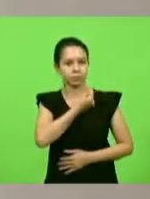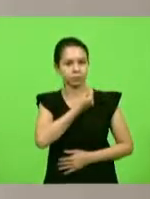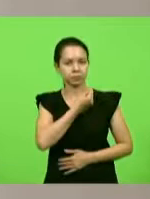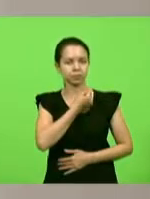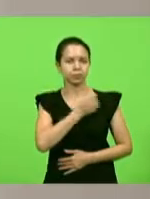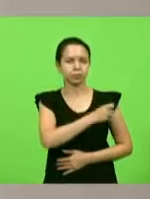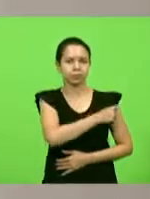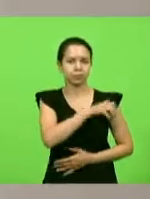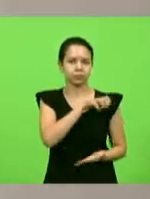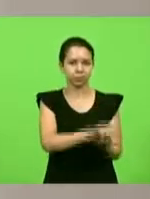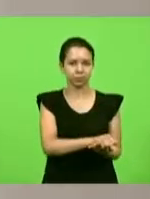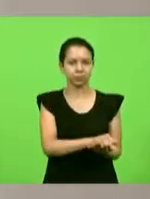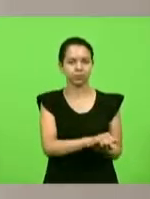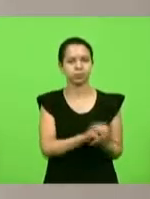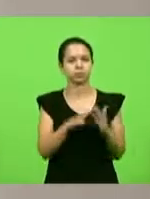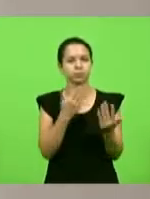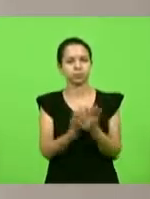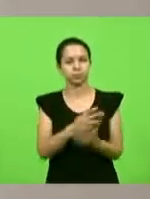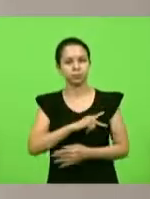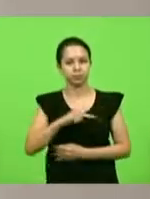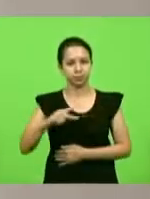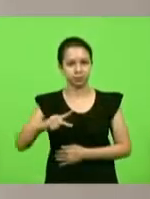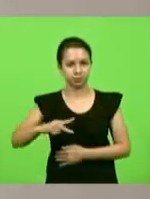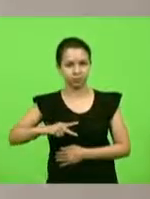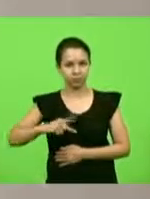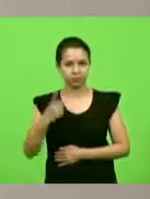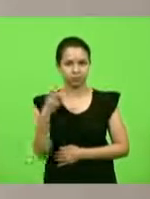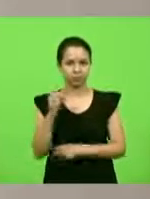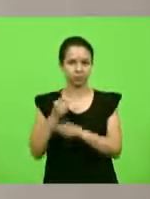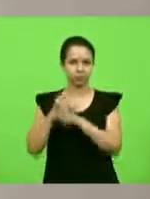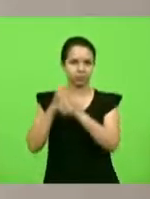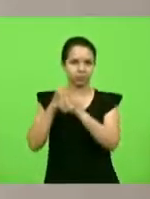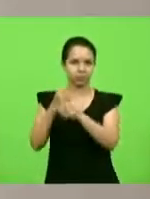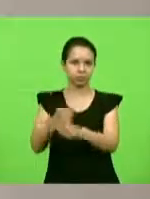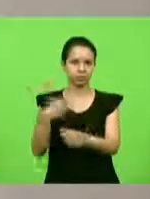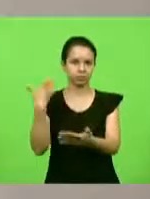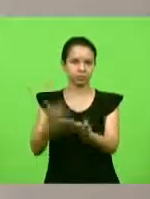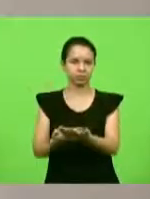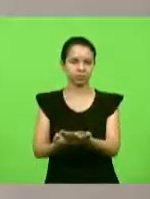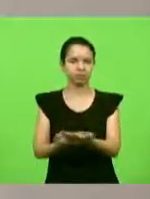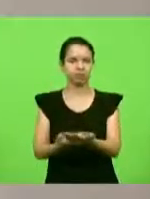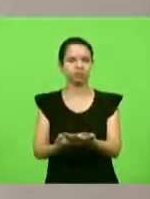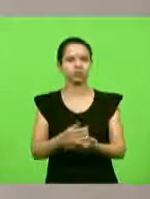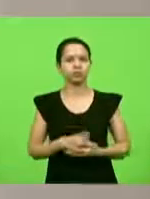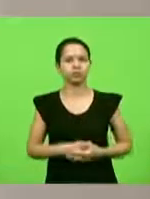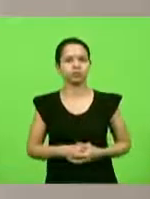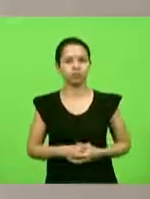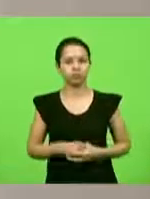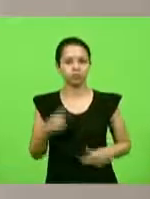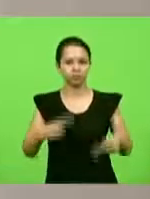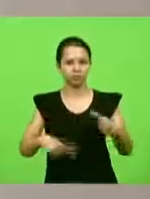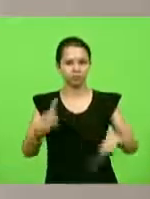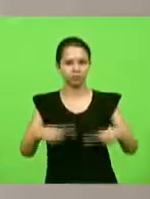na rede pública de ensino estadual nos últimos 10 anos. Em discussão.